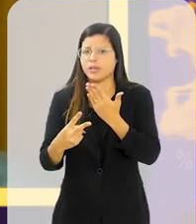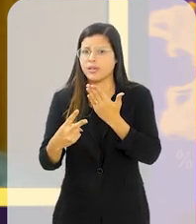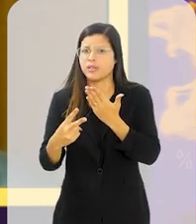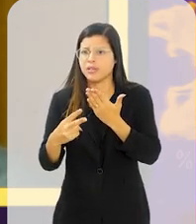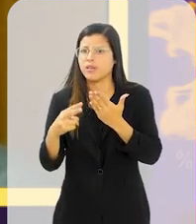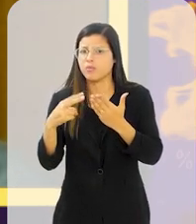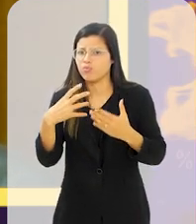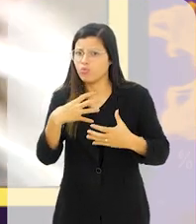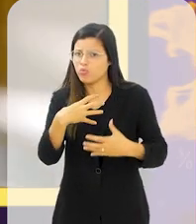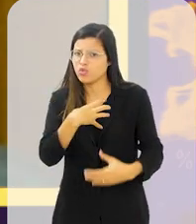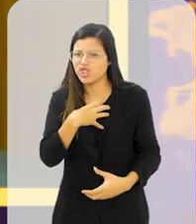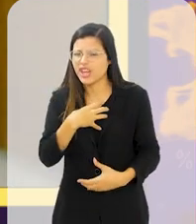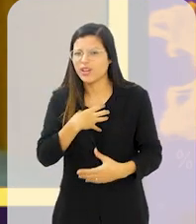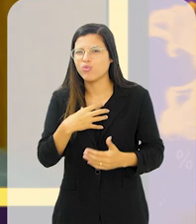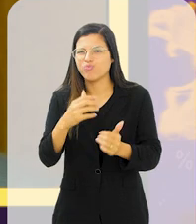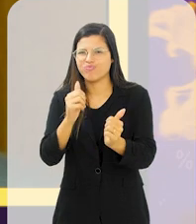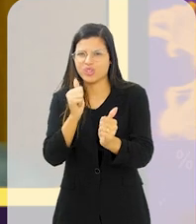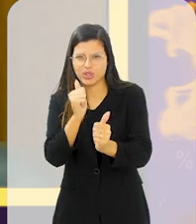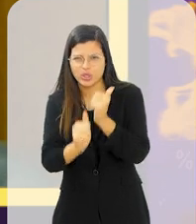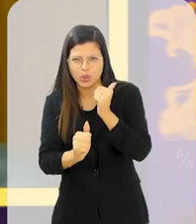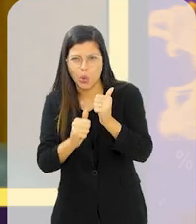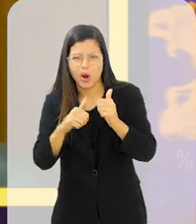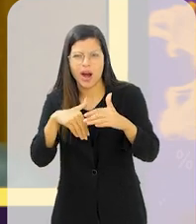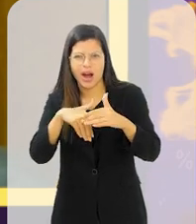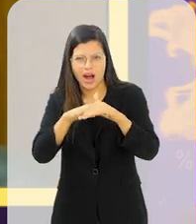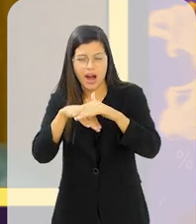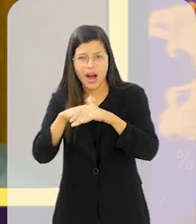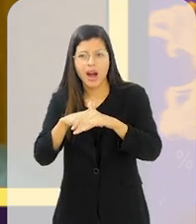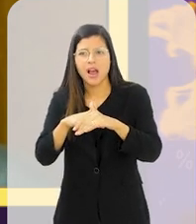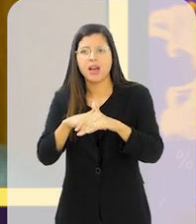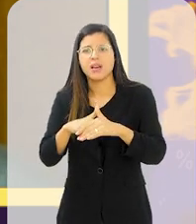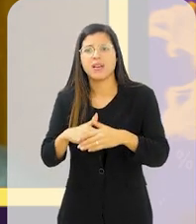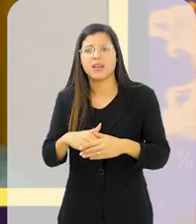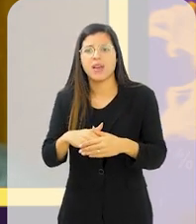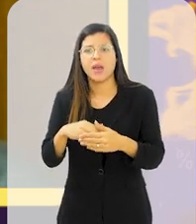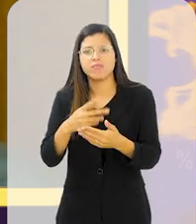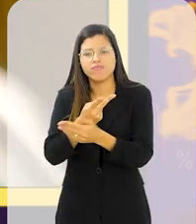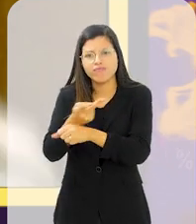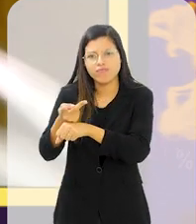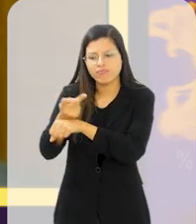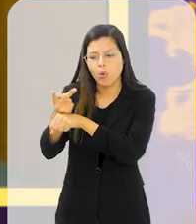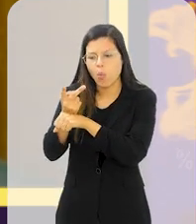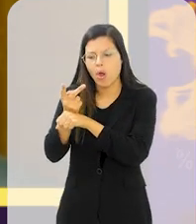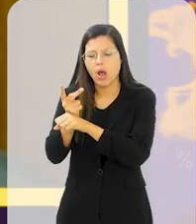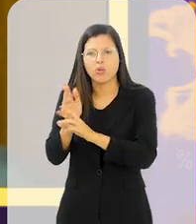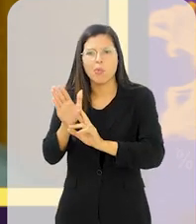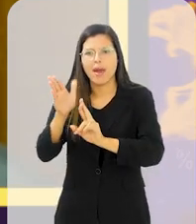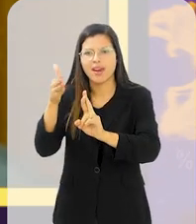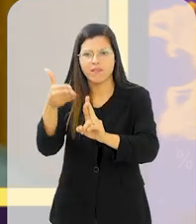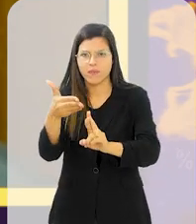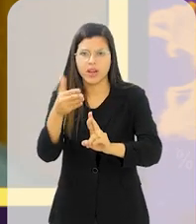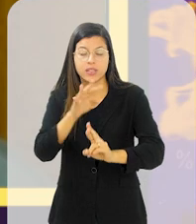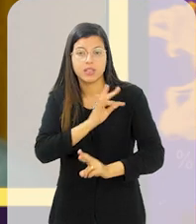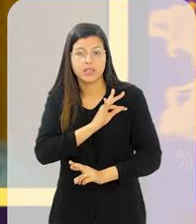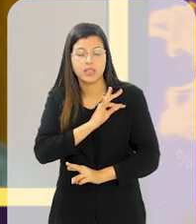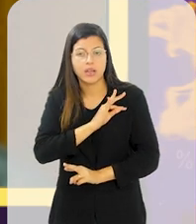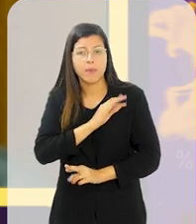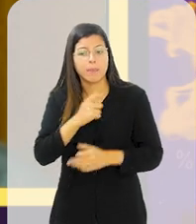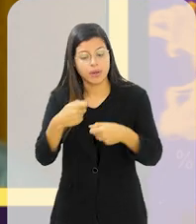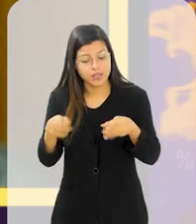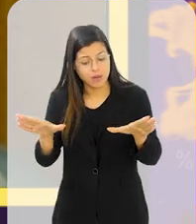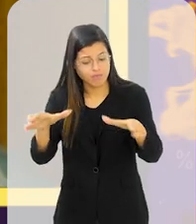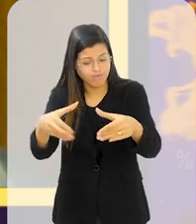seleção joga. O tempo todo procurando as referências técnicas mais destacadas, deveria ter uma coletividade mais bem trabalhada, mas,